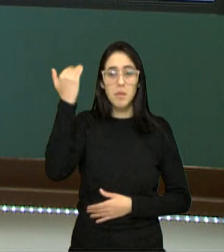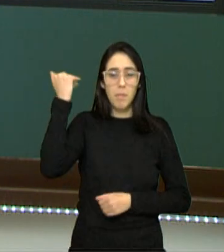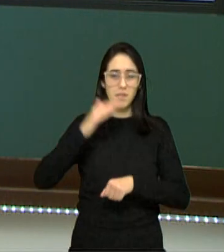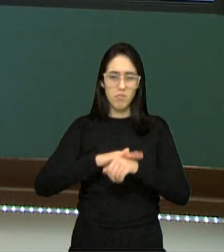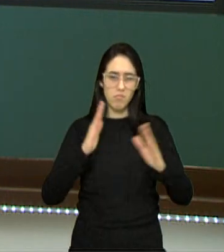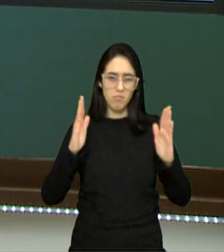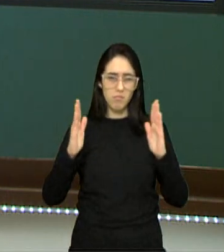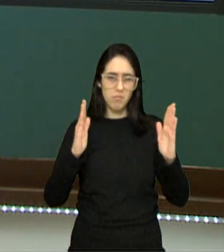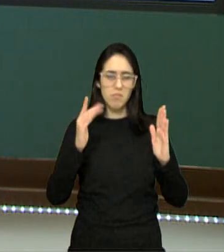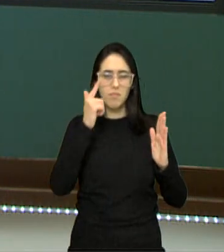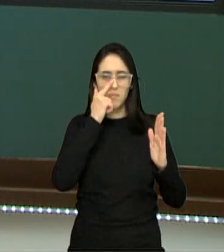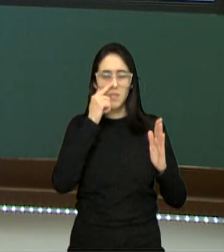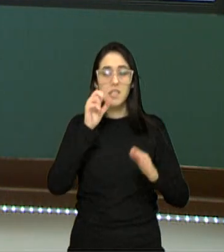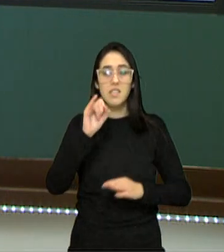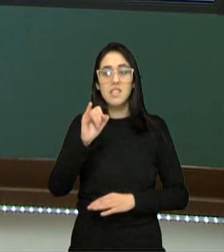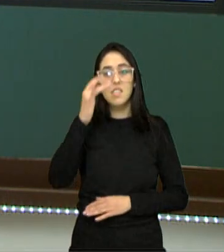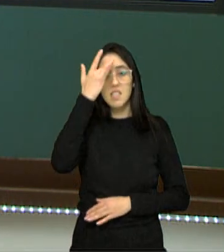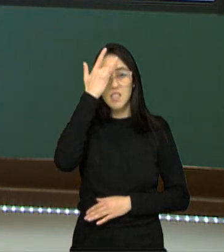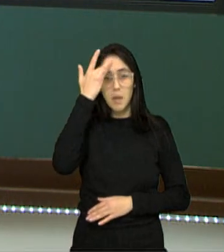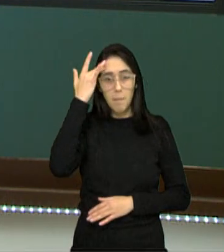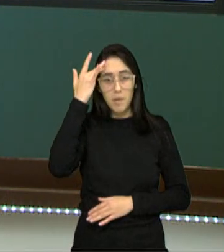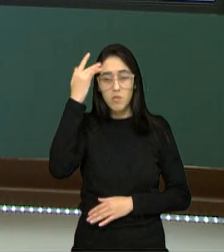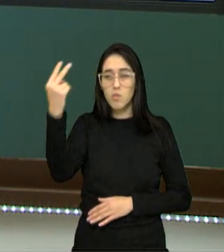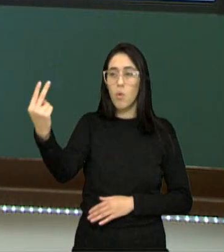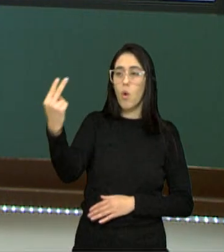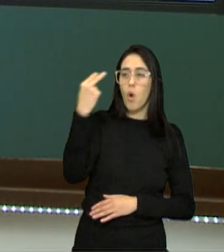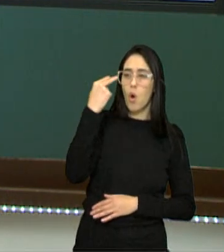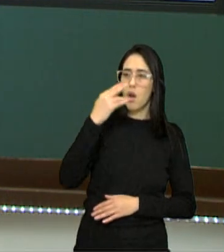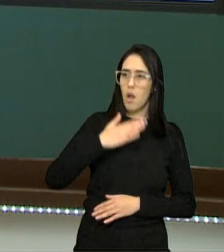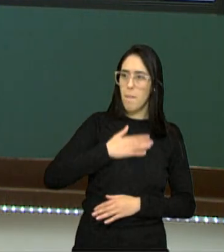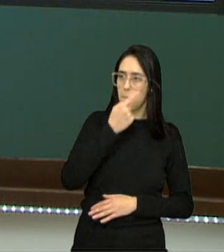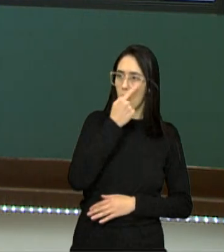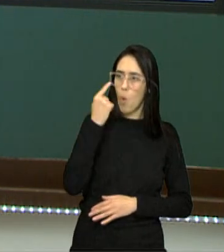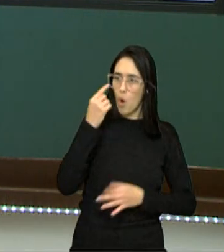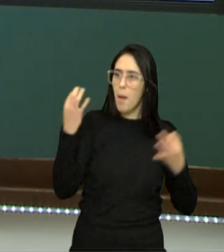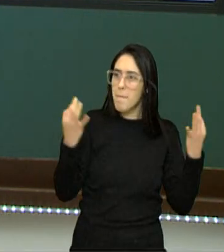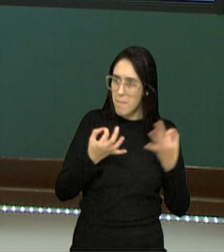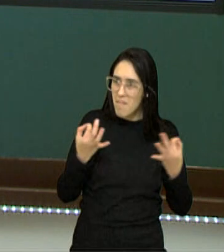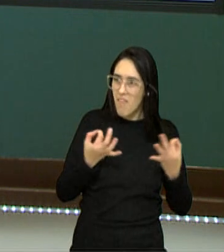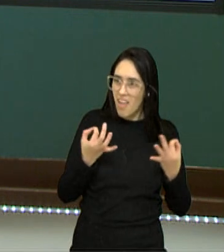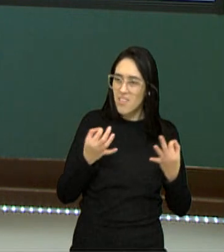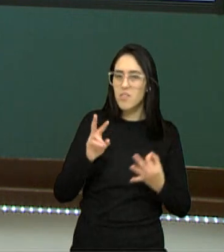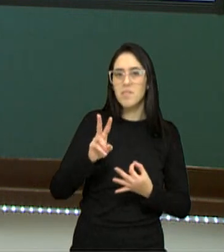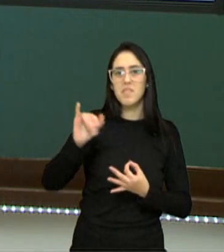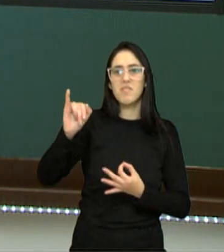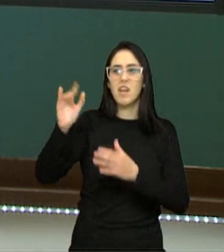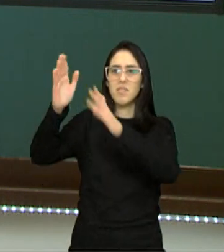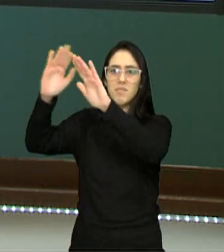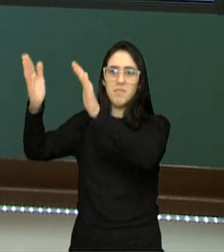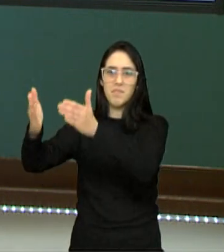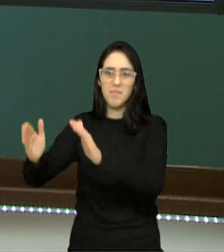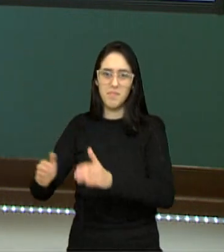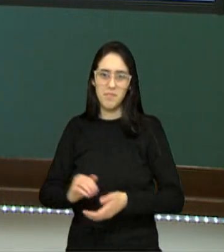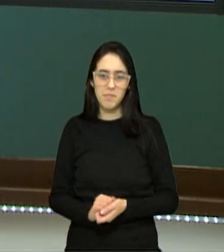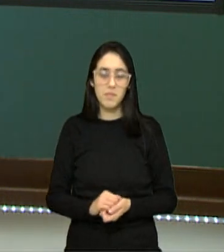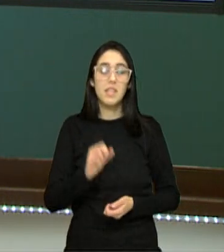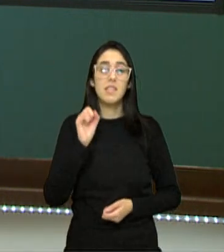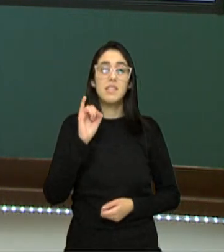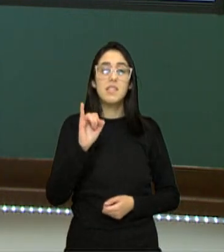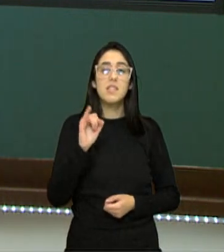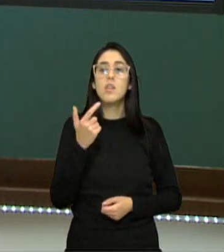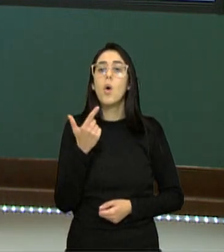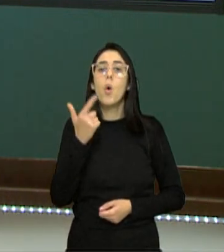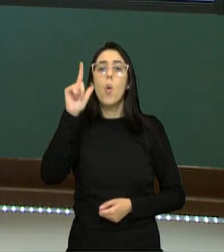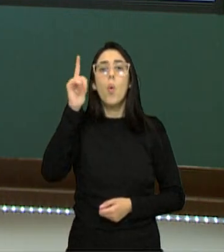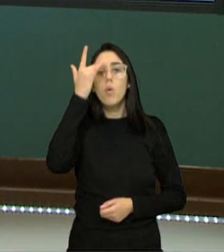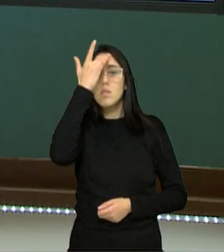você olhasse para mim e achasse que o meu olho era perfeito, você ia usar o meu olho como exemplo, aí você olha lá para o seu vizinho e acha